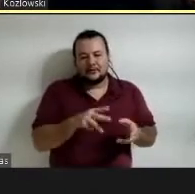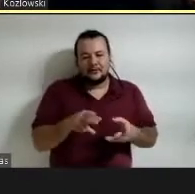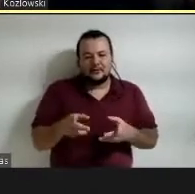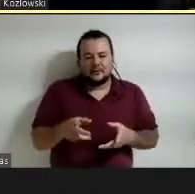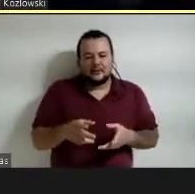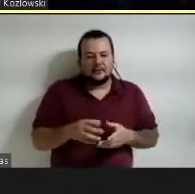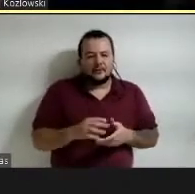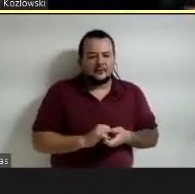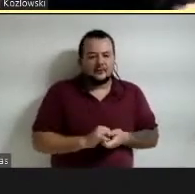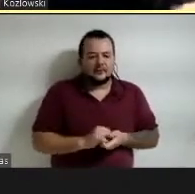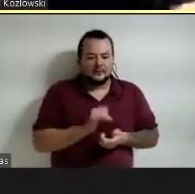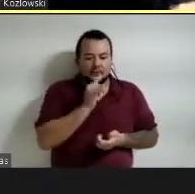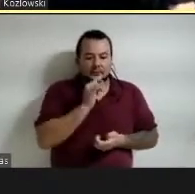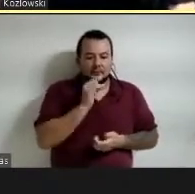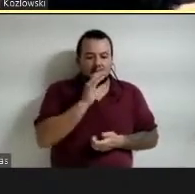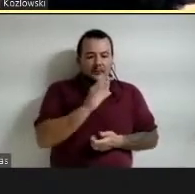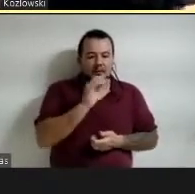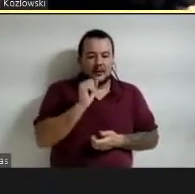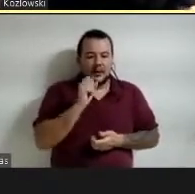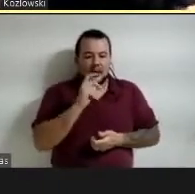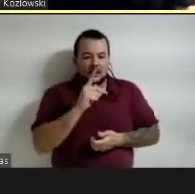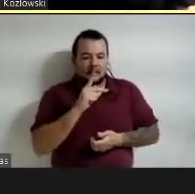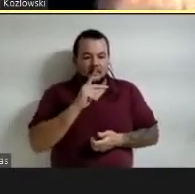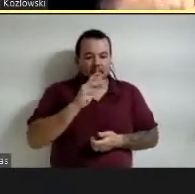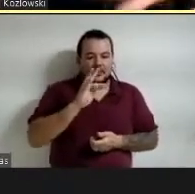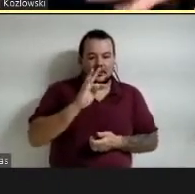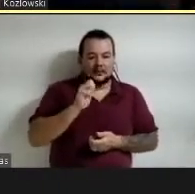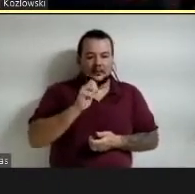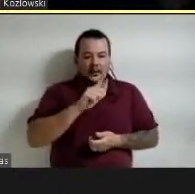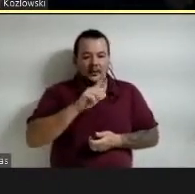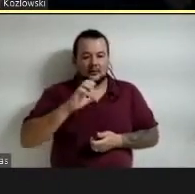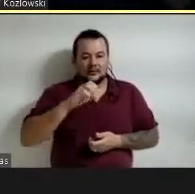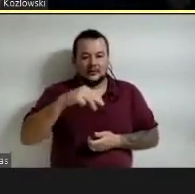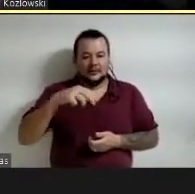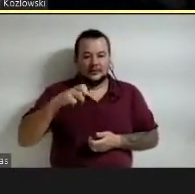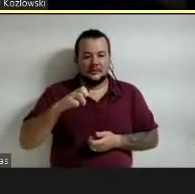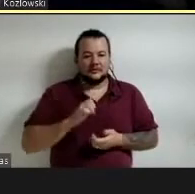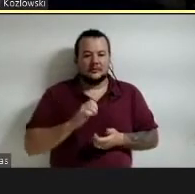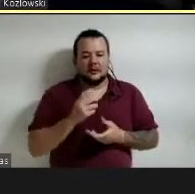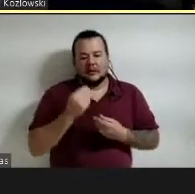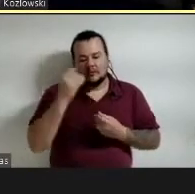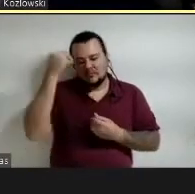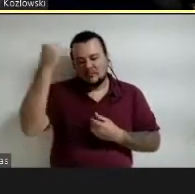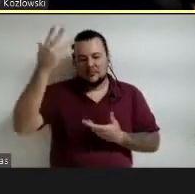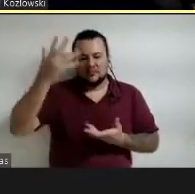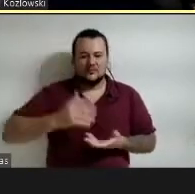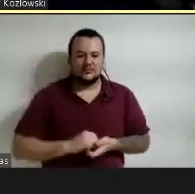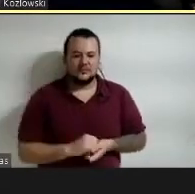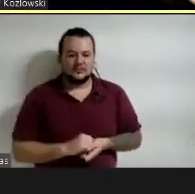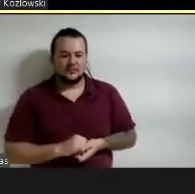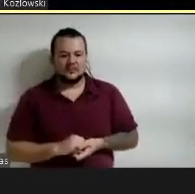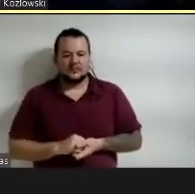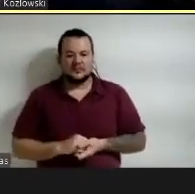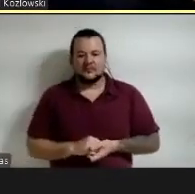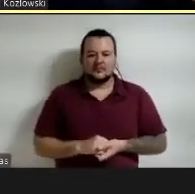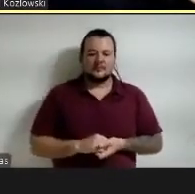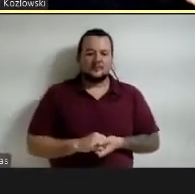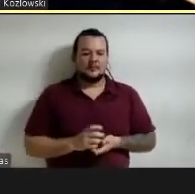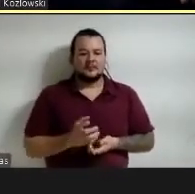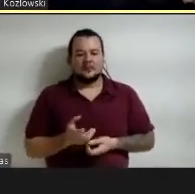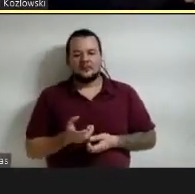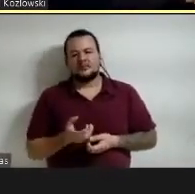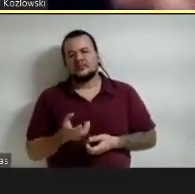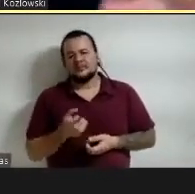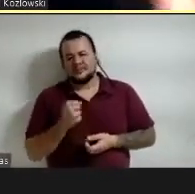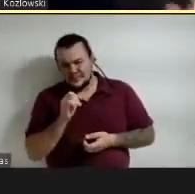Capitalocene, por exemplo, é muito famoso. E ela, sendo super sarcástica, fala assim... nessa palestra, fala... quem achar algum novo,